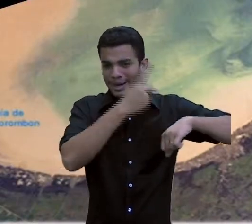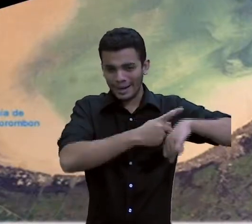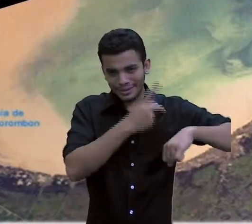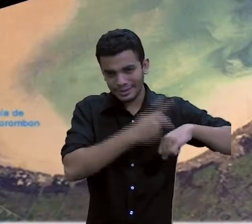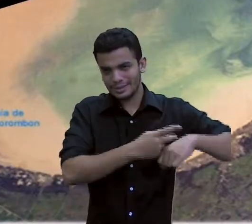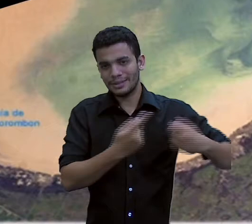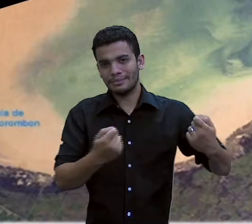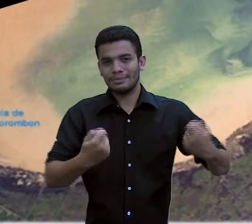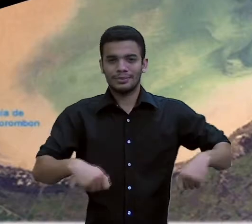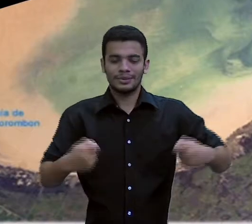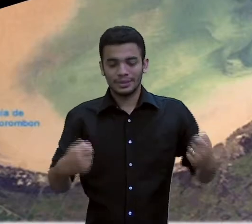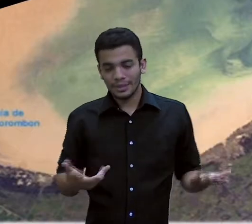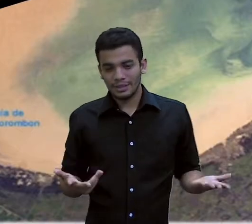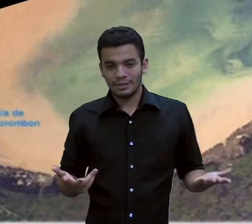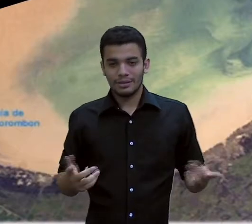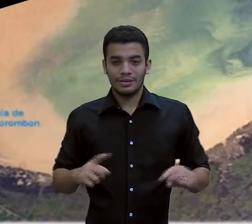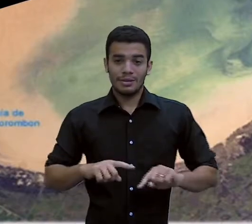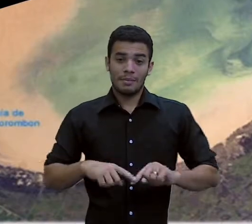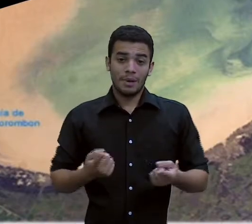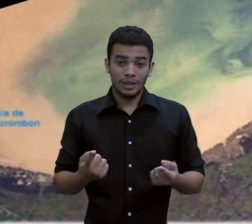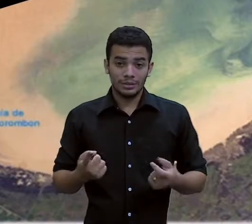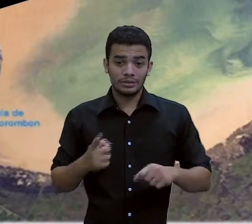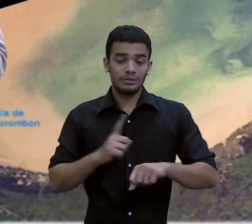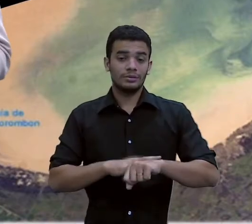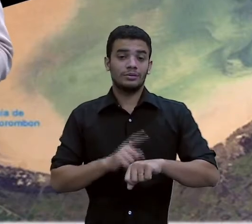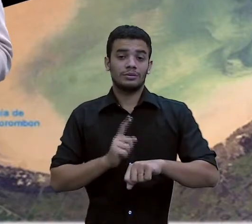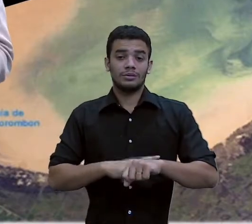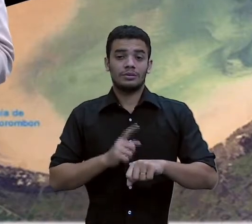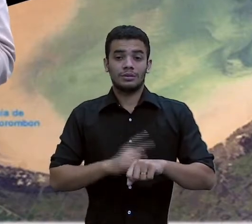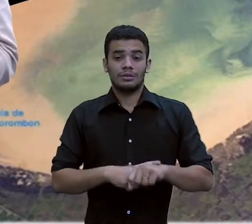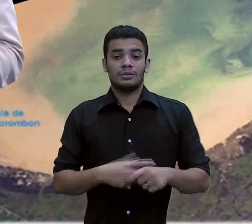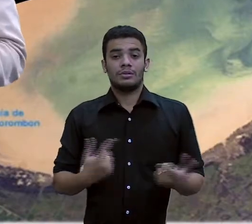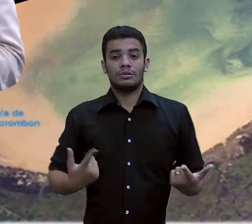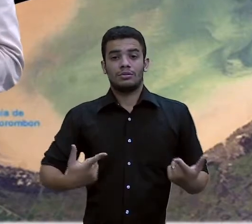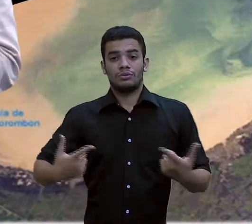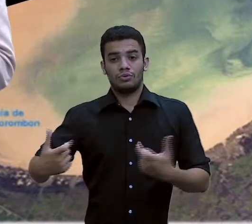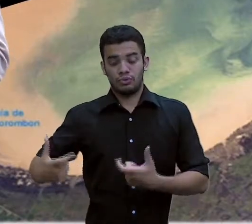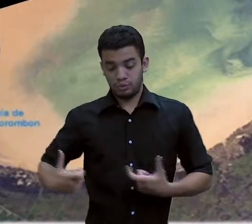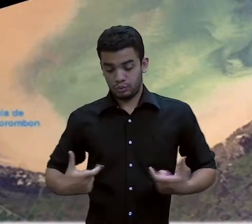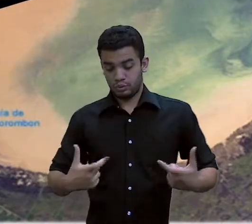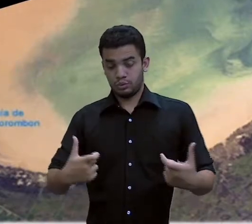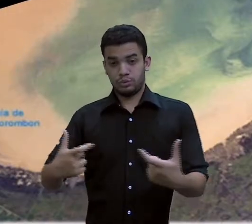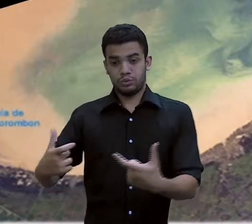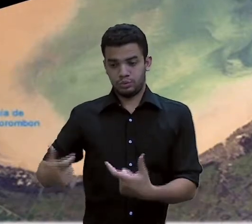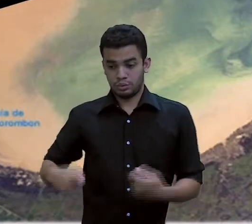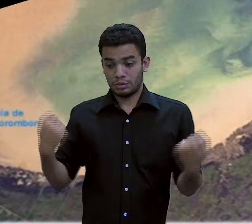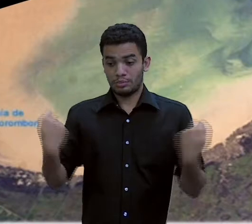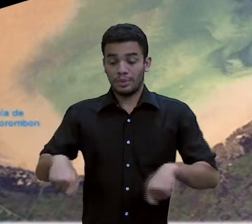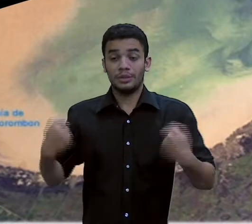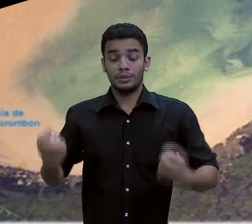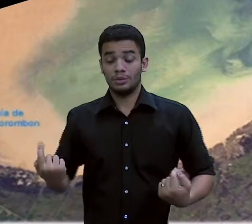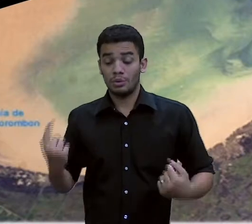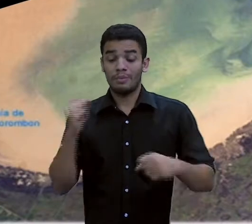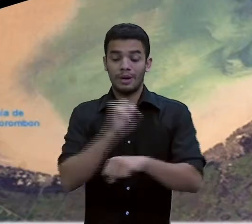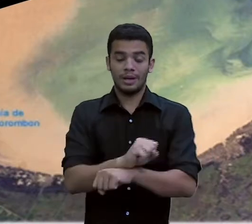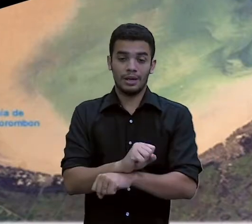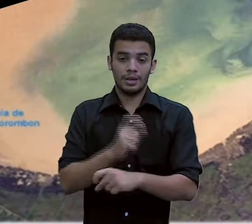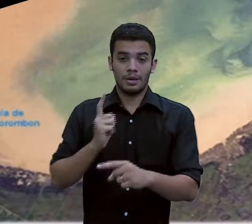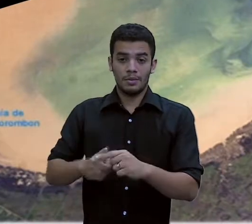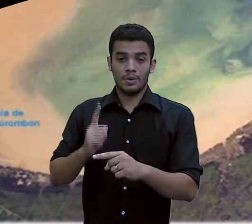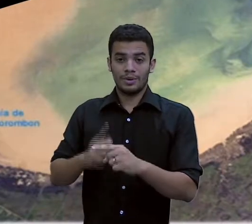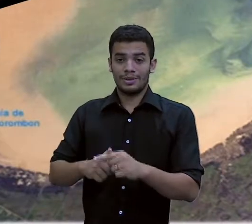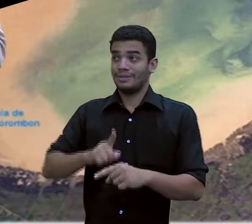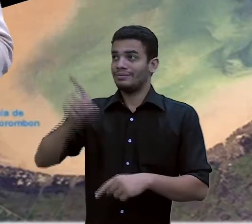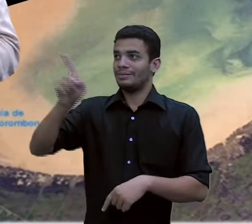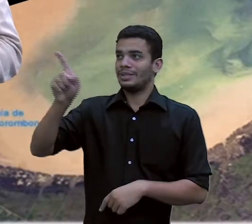a prata. Então, o duelo nas Américas foi adiado por uma reviravolta lá na Europa. Em 1580, o